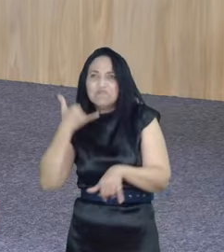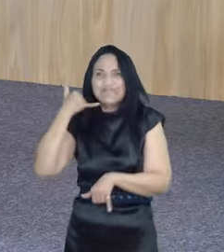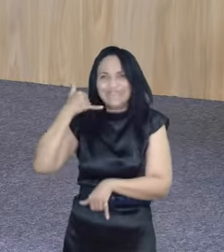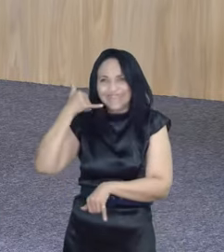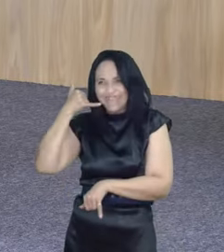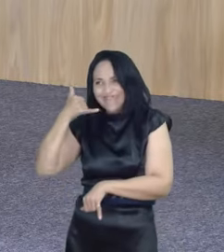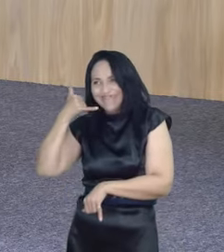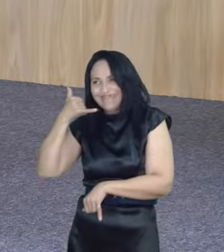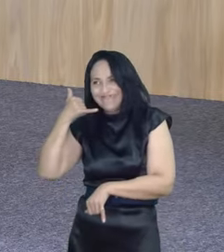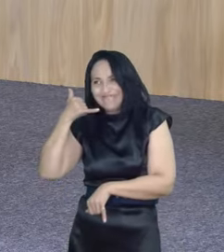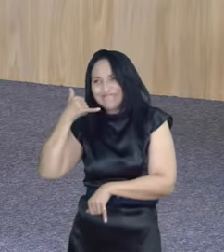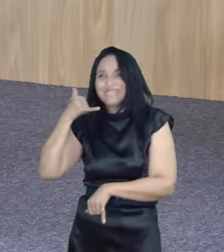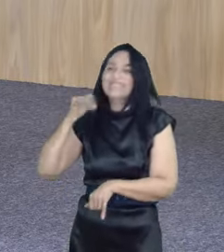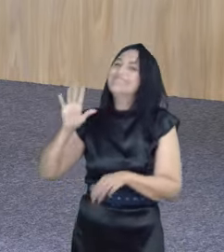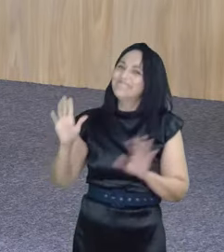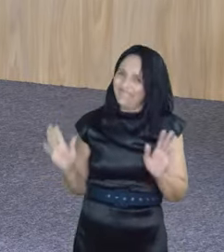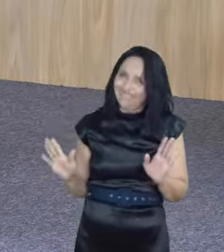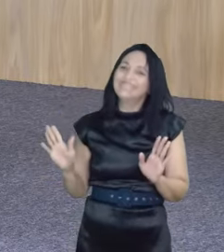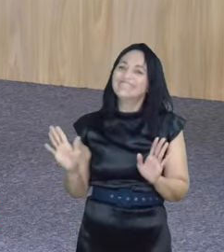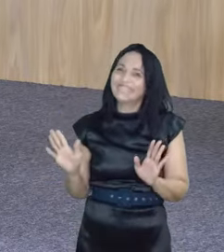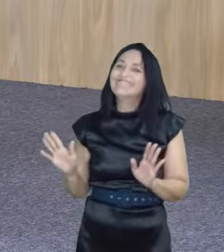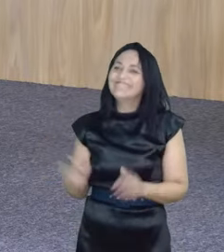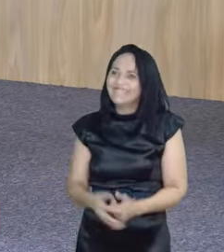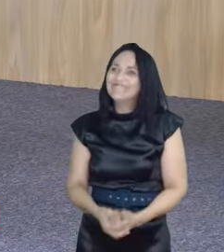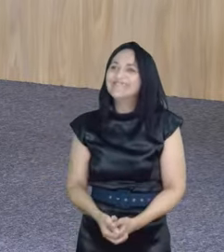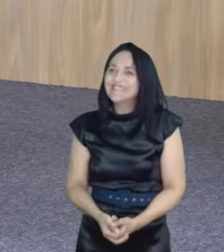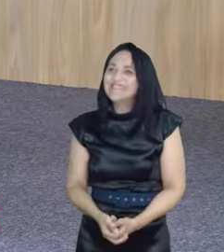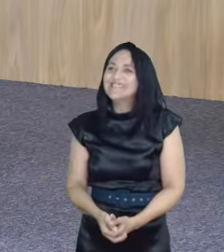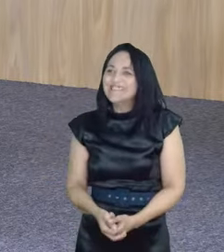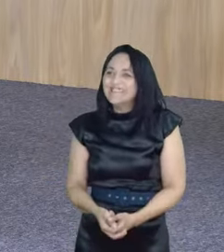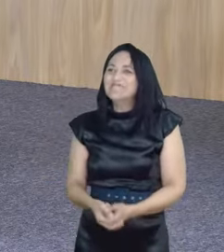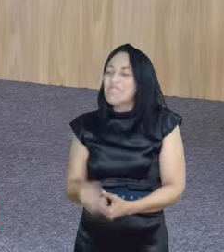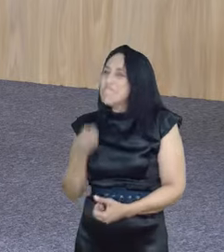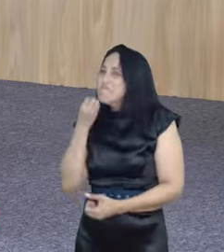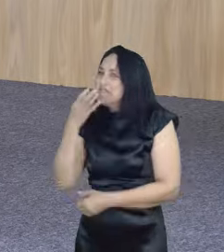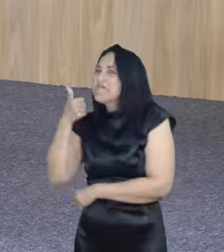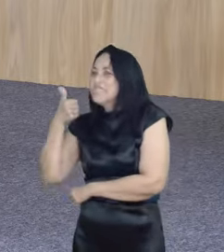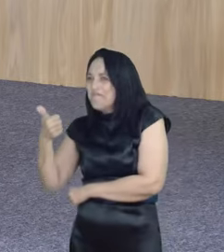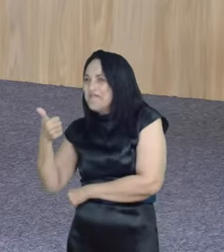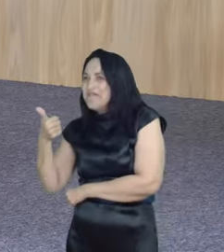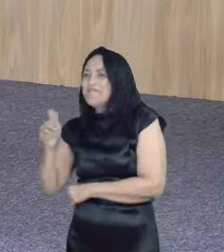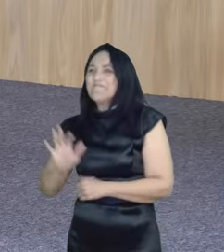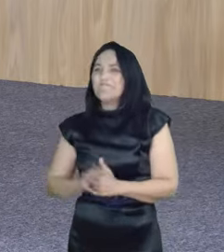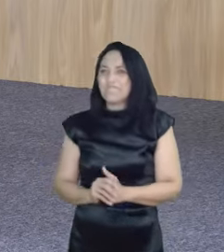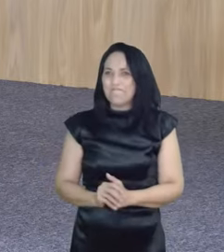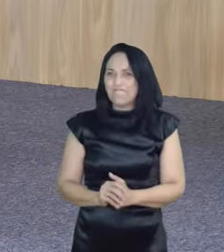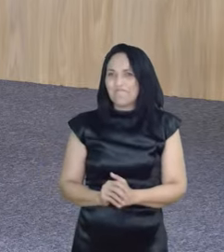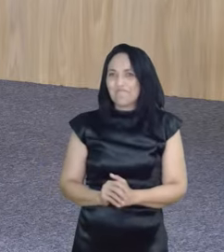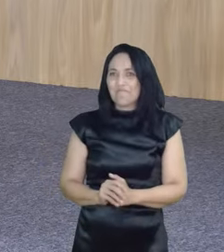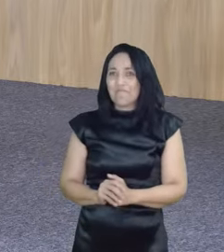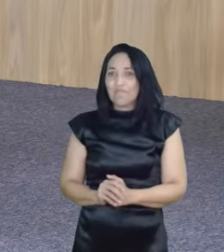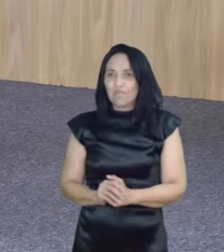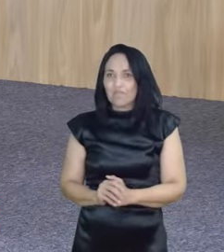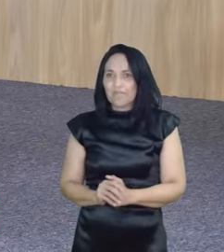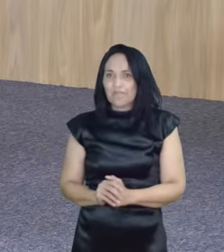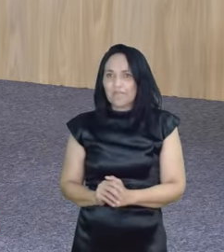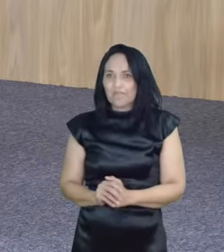Não, muito quem certo. Soubesse. Muito bem, né? Um descanso aí, olha, uma pausa, Amanda, merecida.